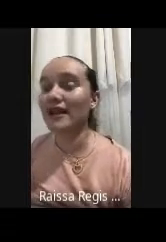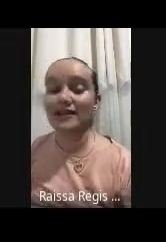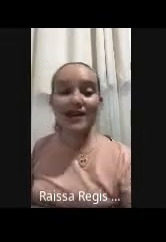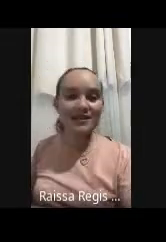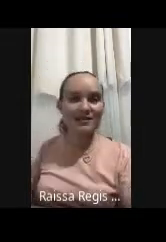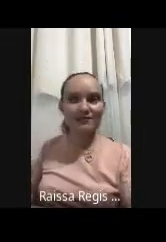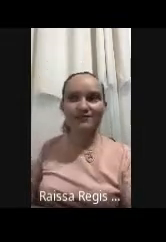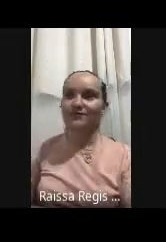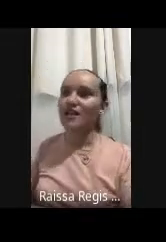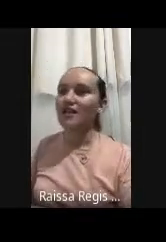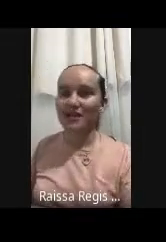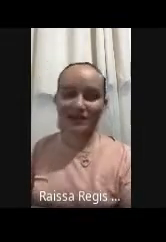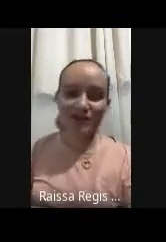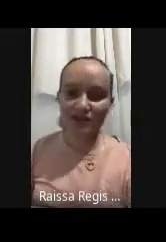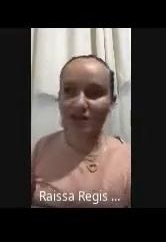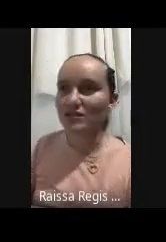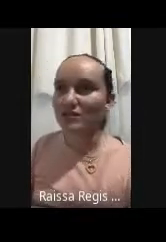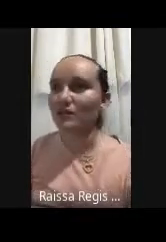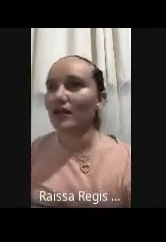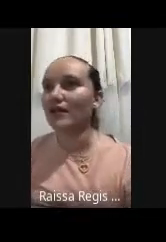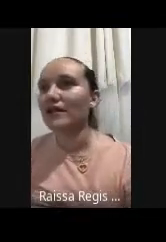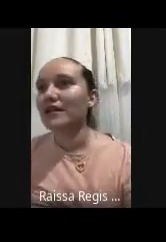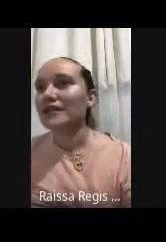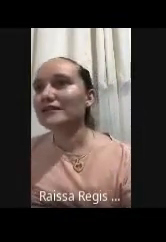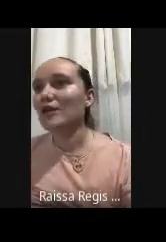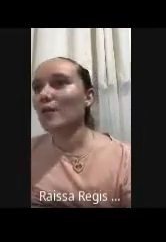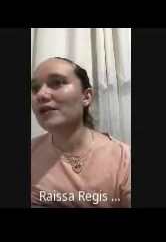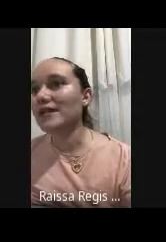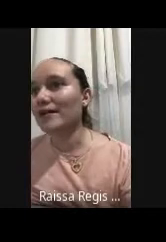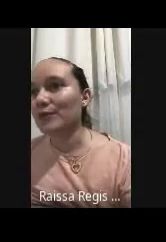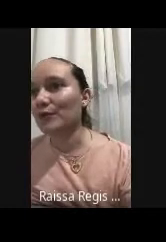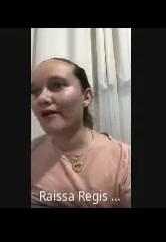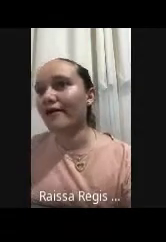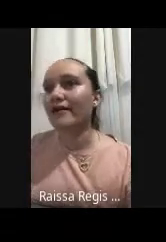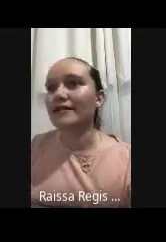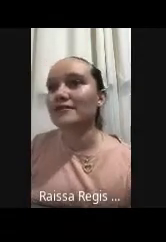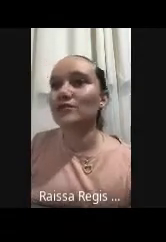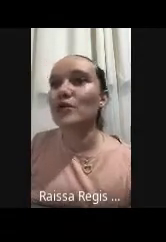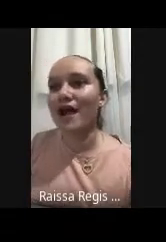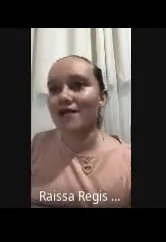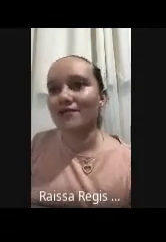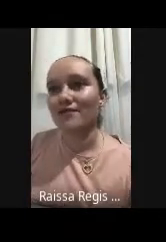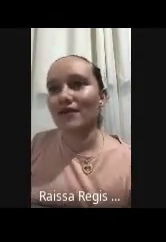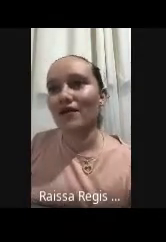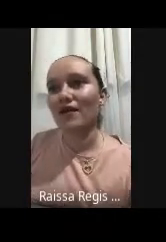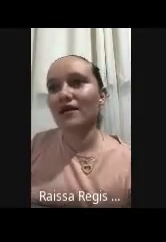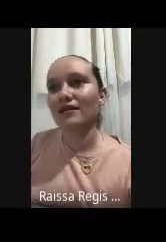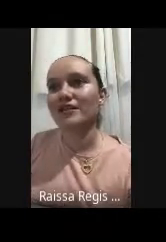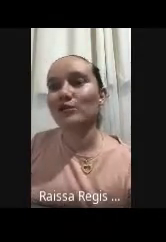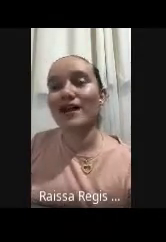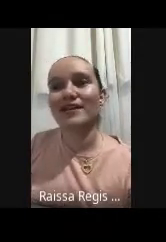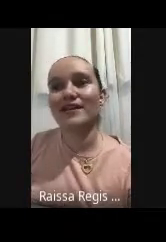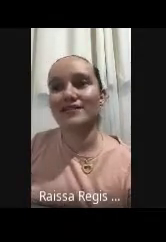que está em Elis, mas abaixo está traduzido, né? Então, por exemplo, aqui está escrito lugar. Aqui